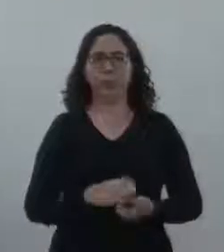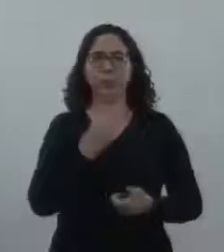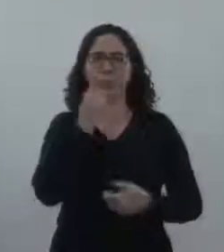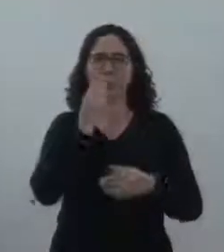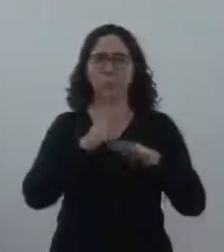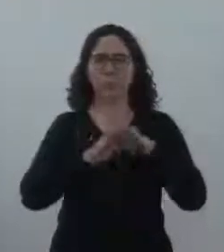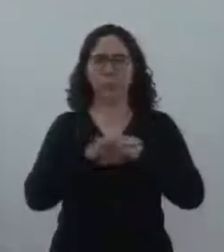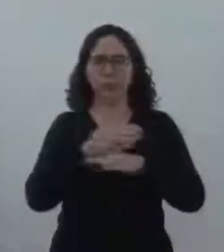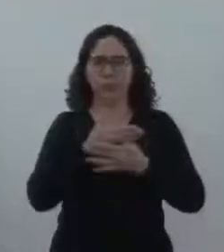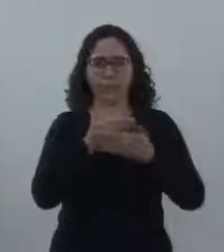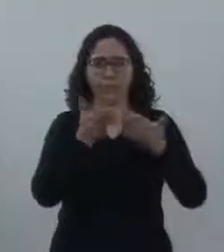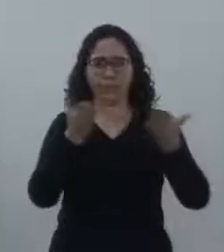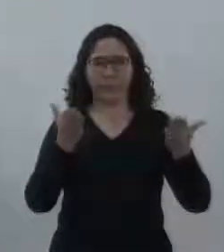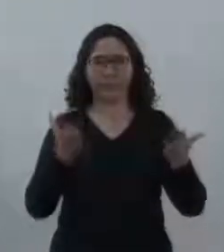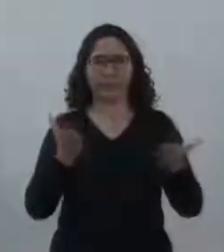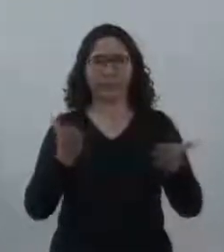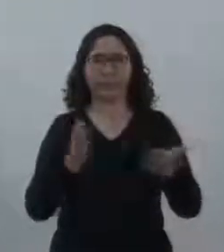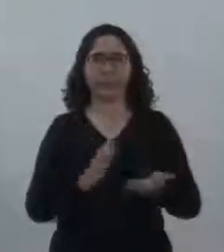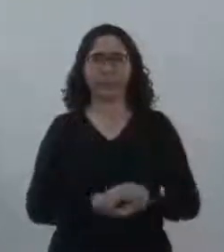Uma boa noite a todos,